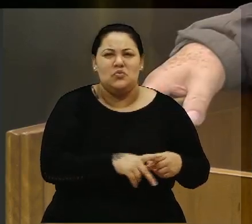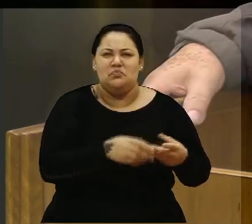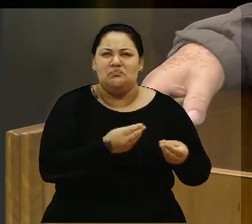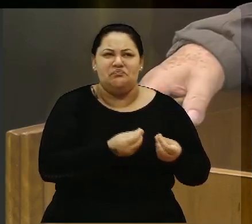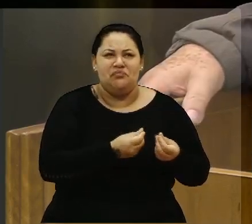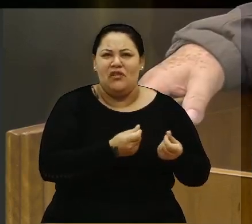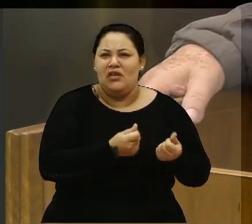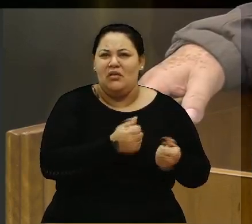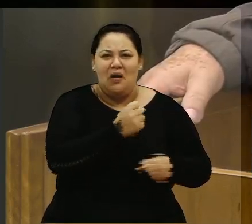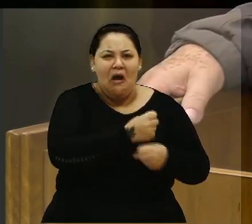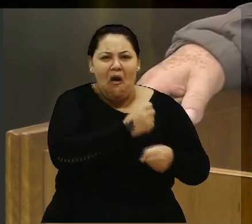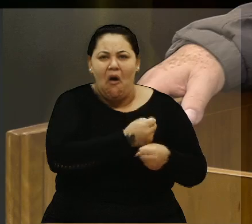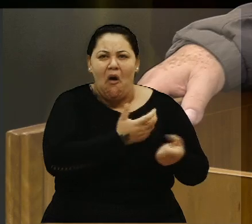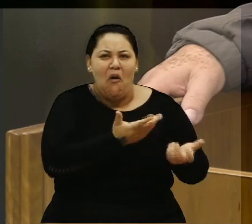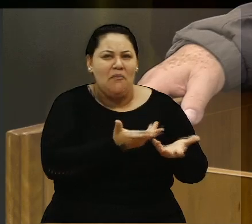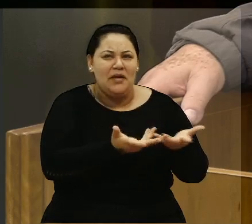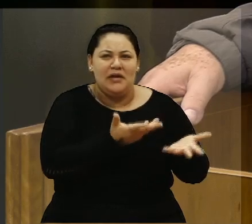uma